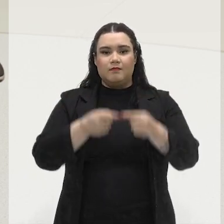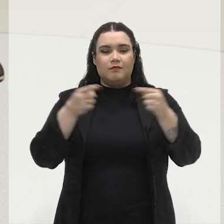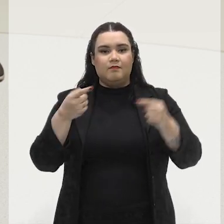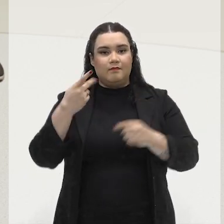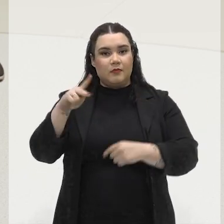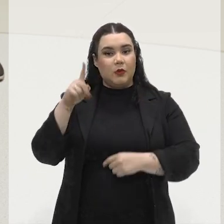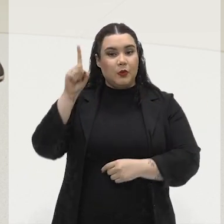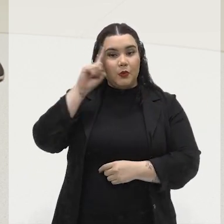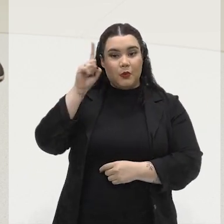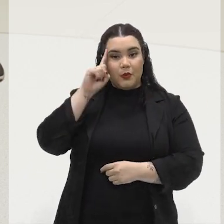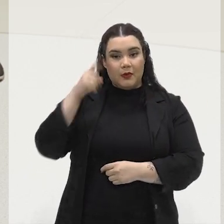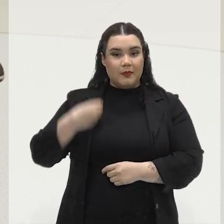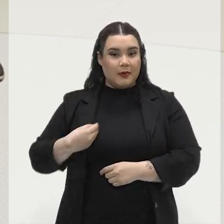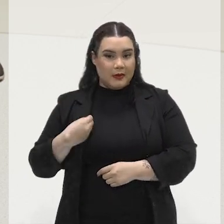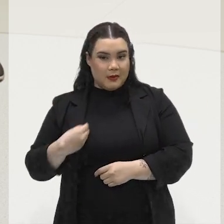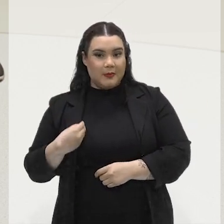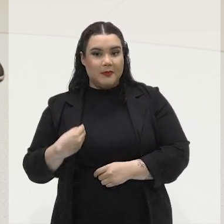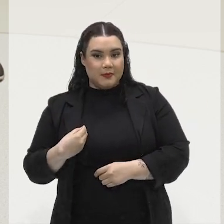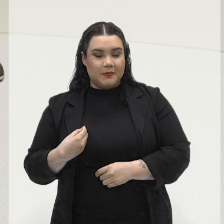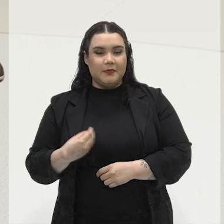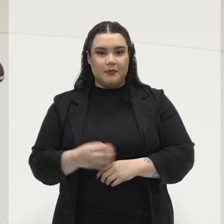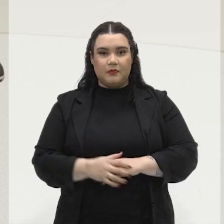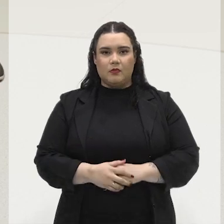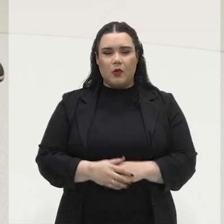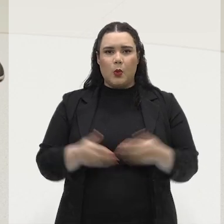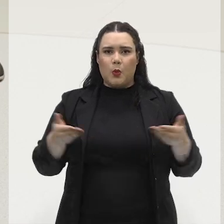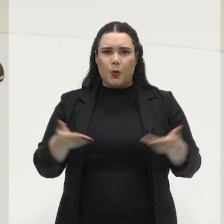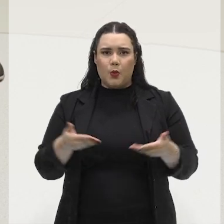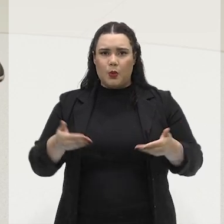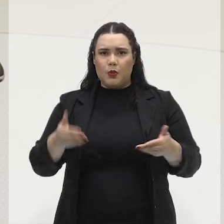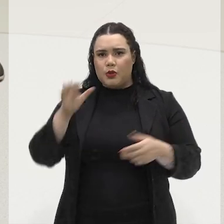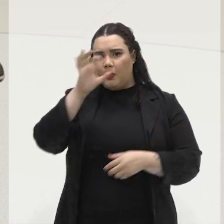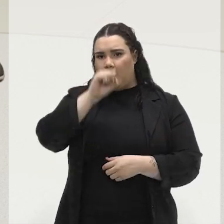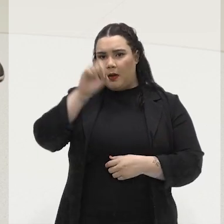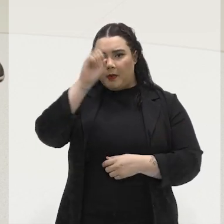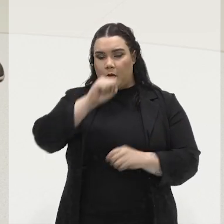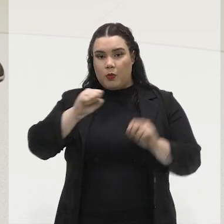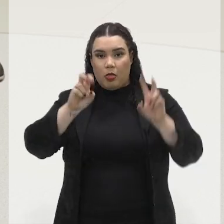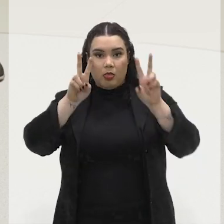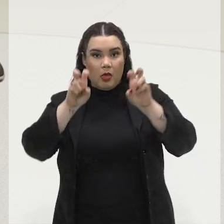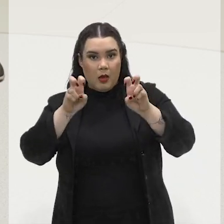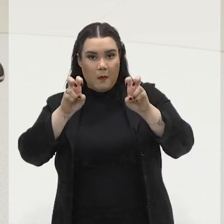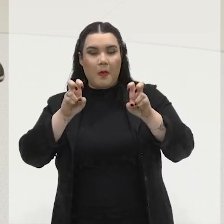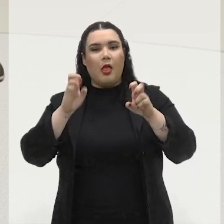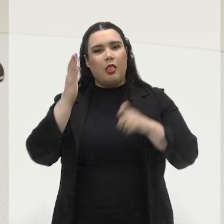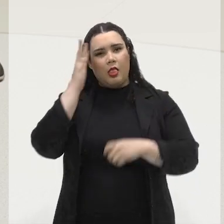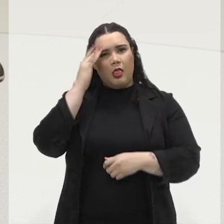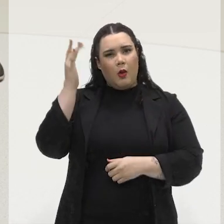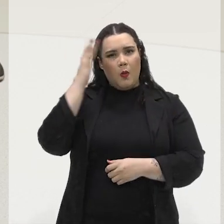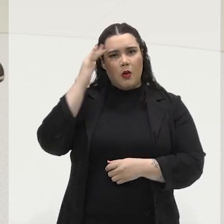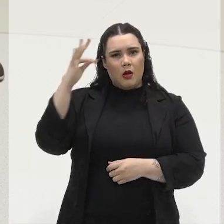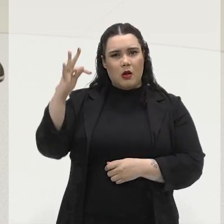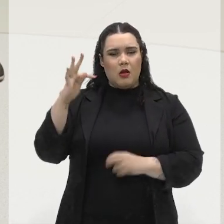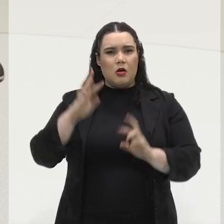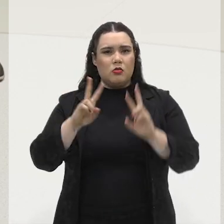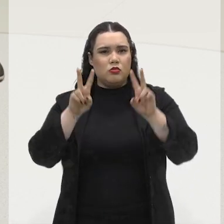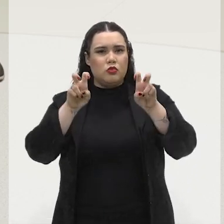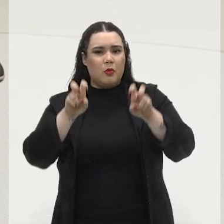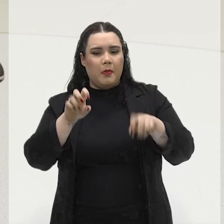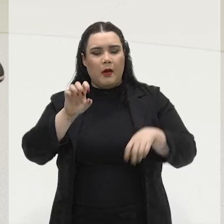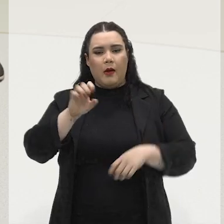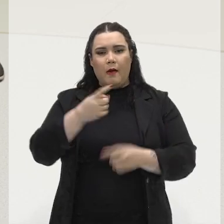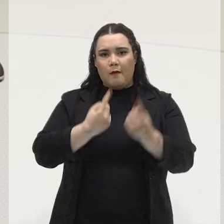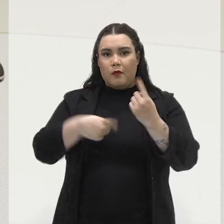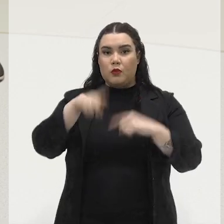dia, com o seu cotidiano. Nós vamos falar aqui sobre teorias de evolução. E eu quero começar falando